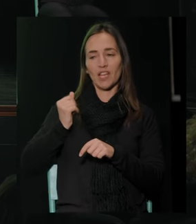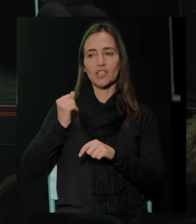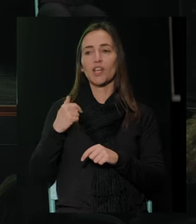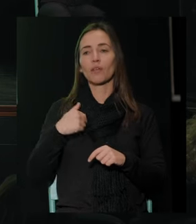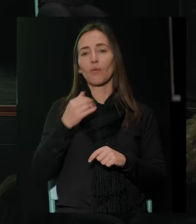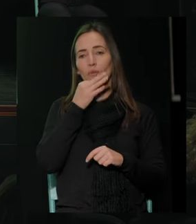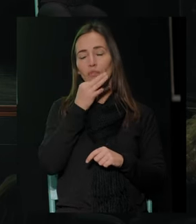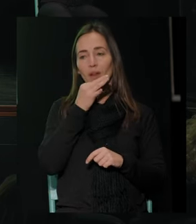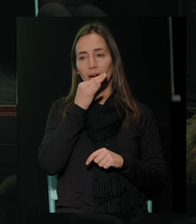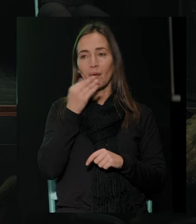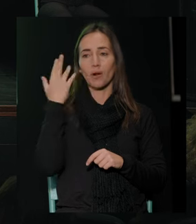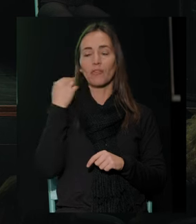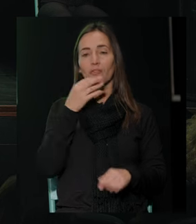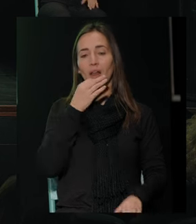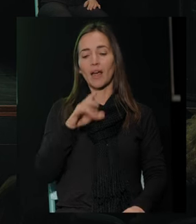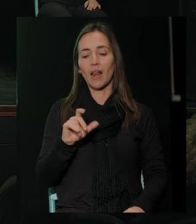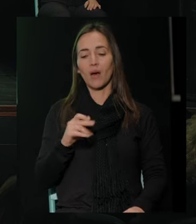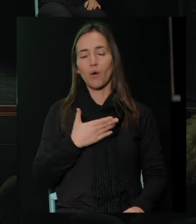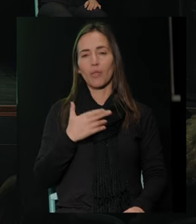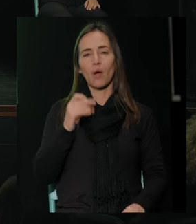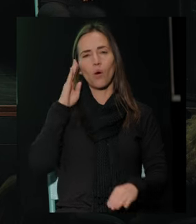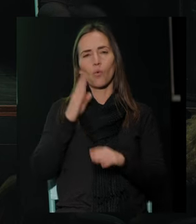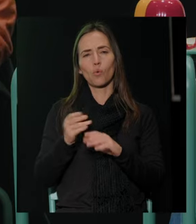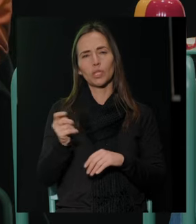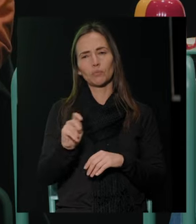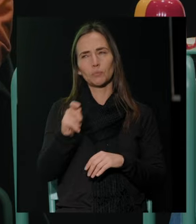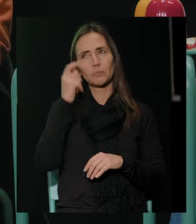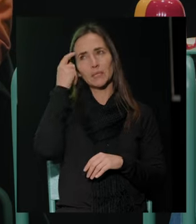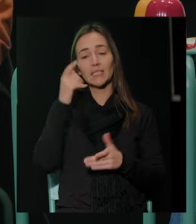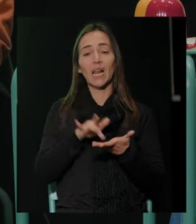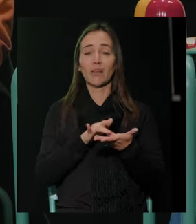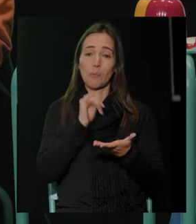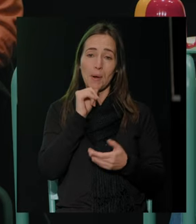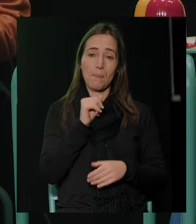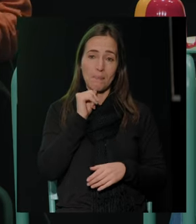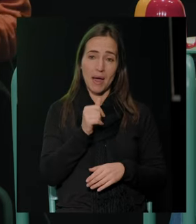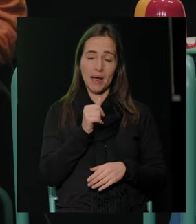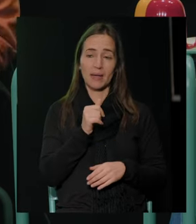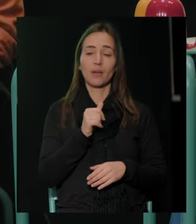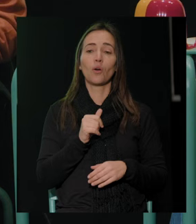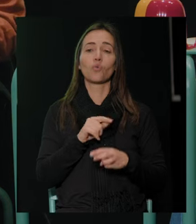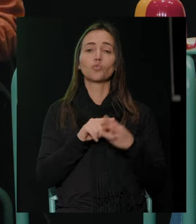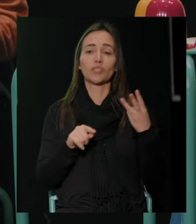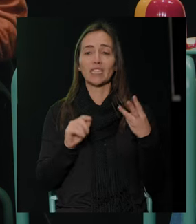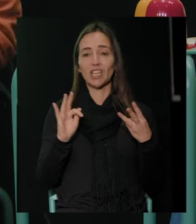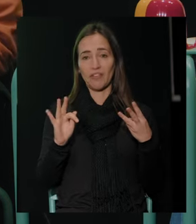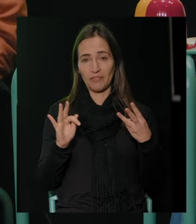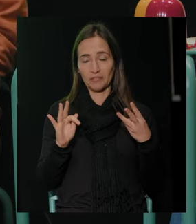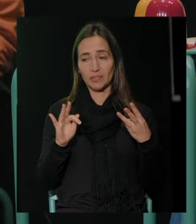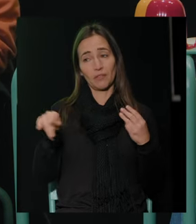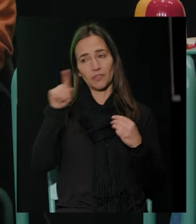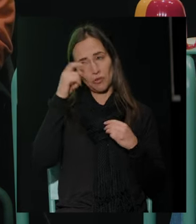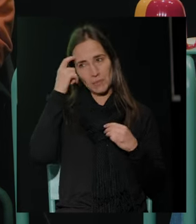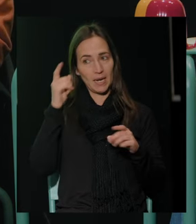algo. Eu comentava há pouco com a Cláudia que tenho pensado nos últimos meses e que não está ainda no livro, e que são os três Fs, não os que estão a pensar, mas